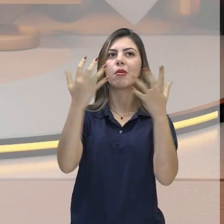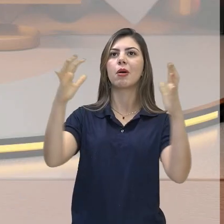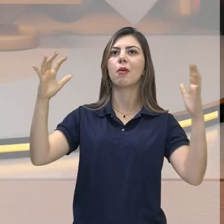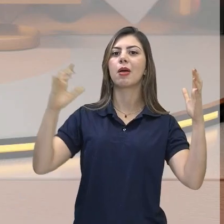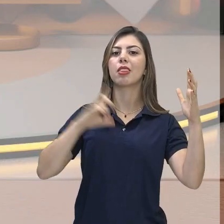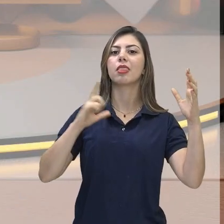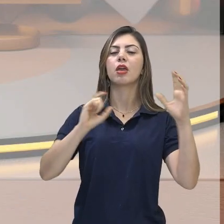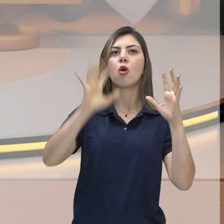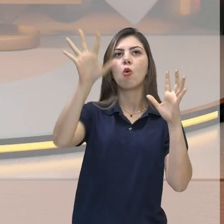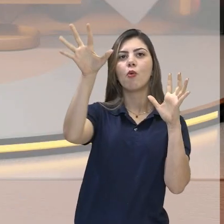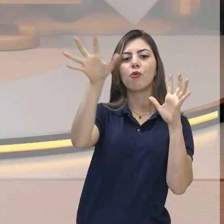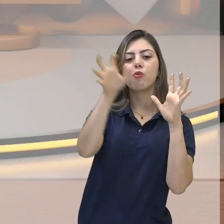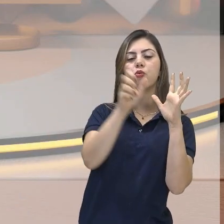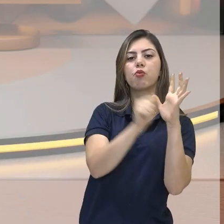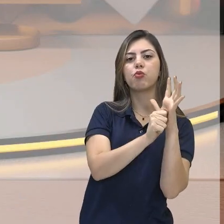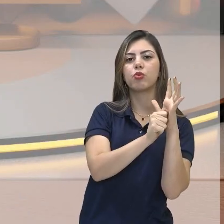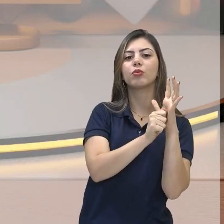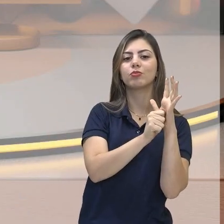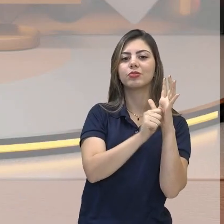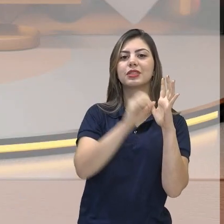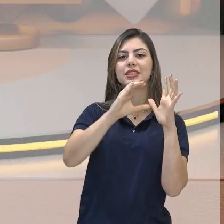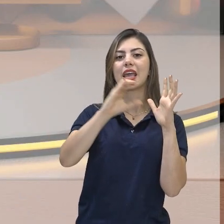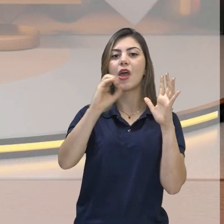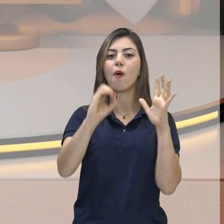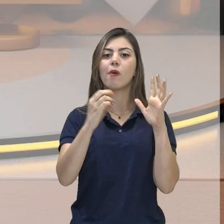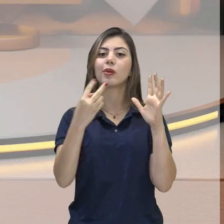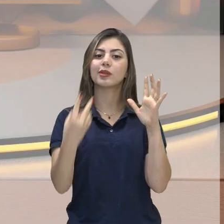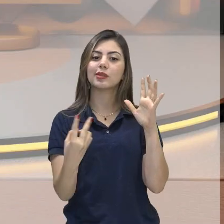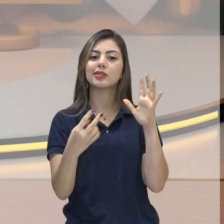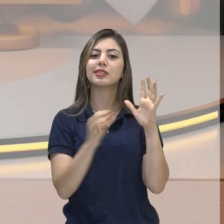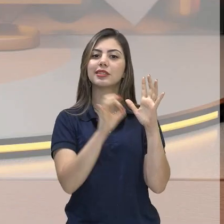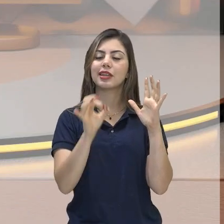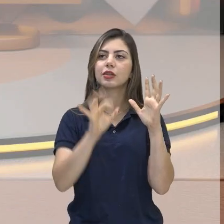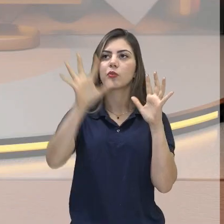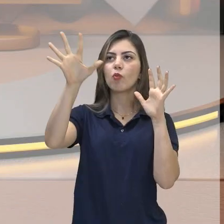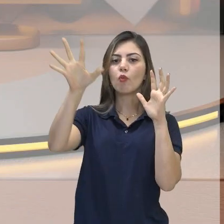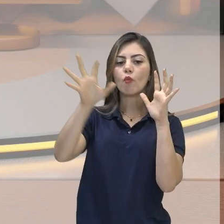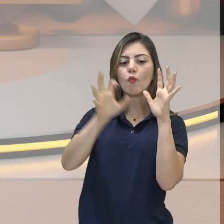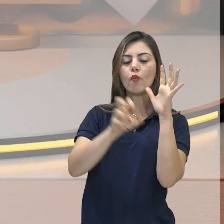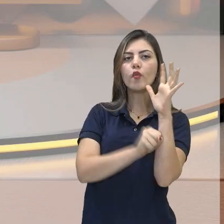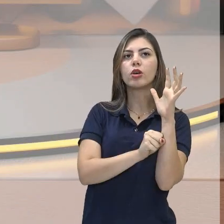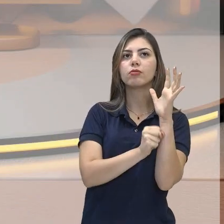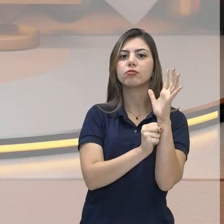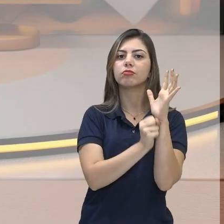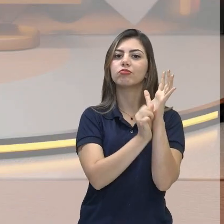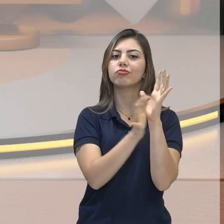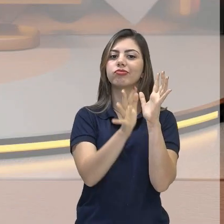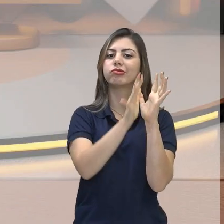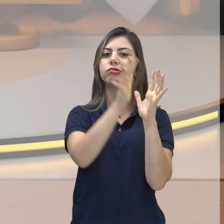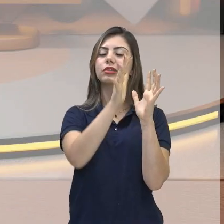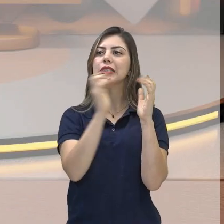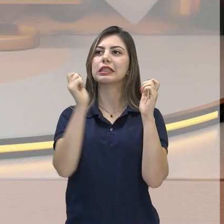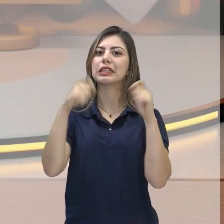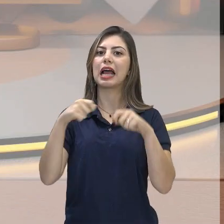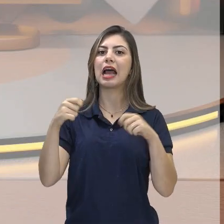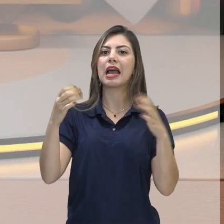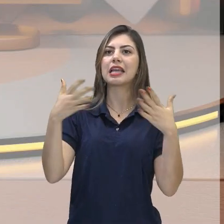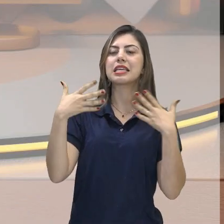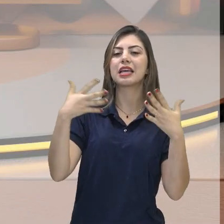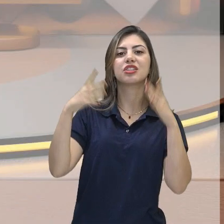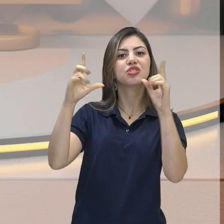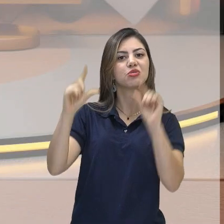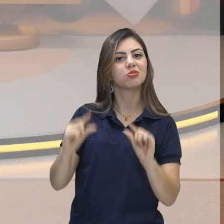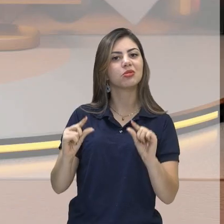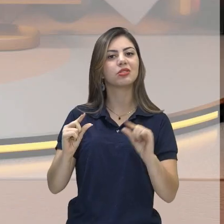é justamente ele que acaba um dos gases do efeito estufa, então ele pode ajudar a manter a temperatura regulada. Temos